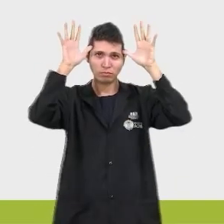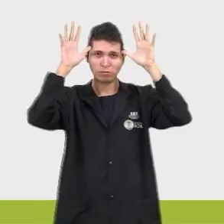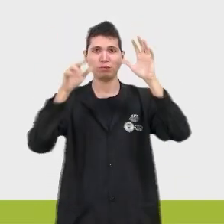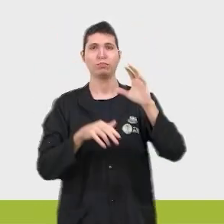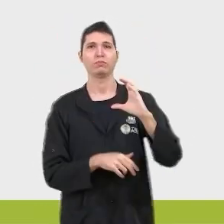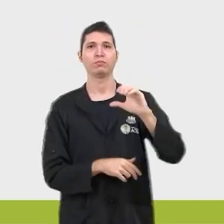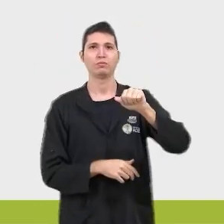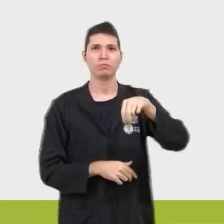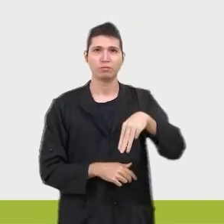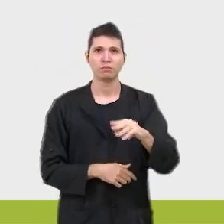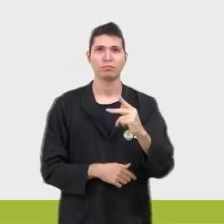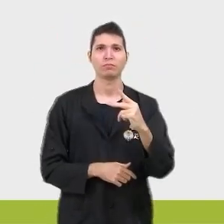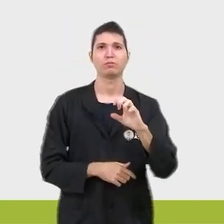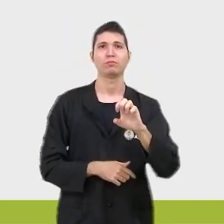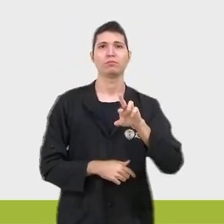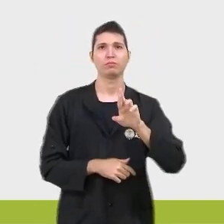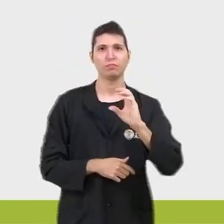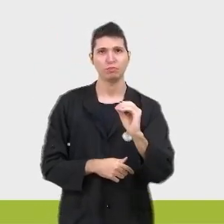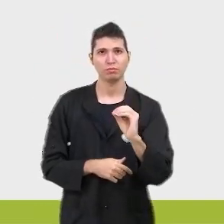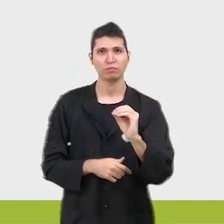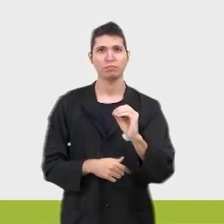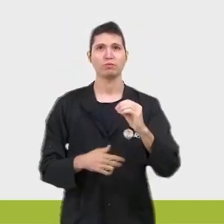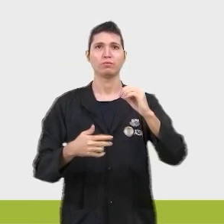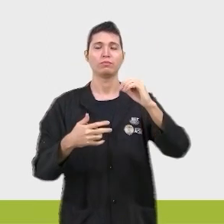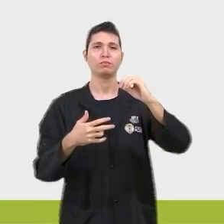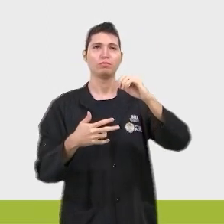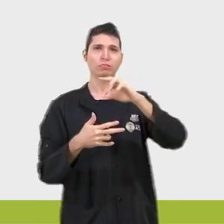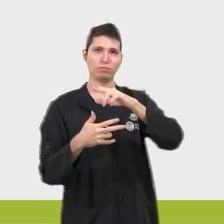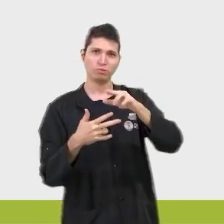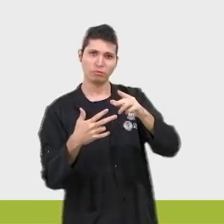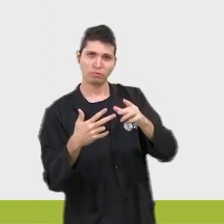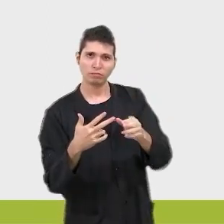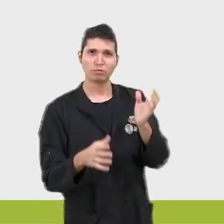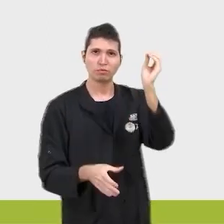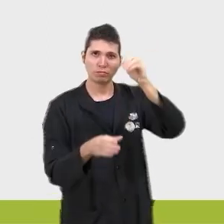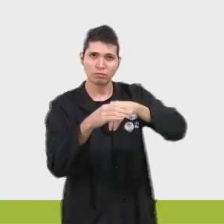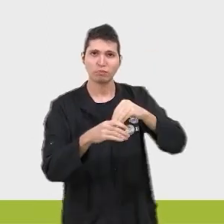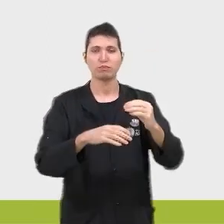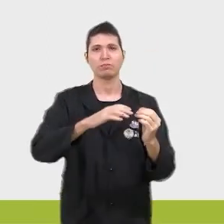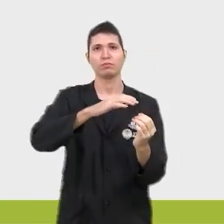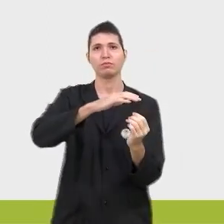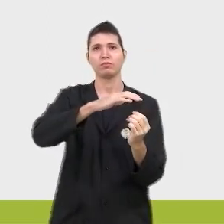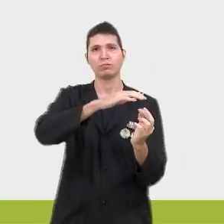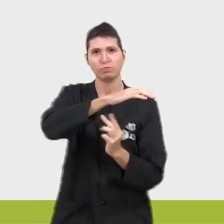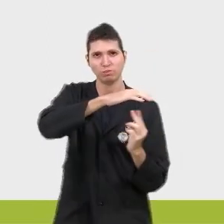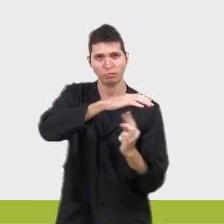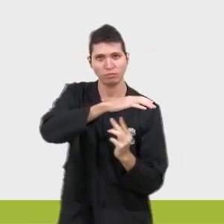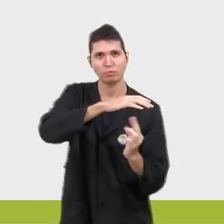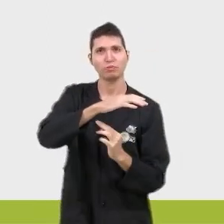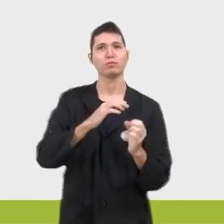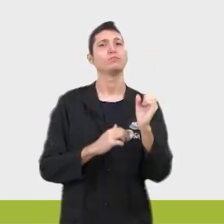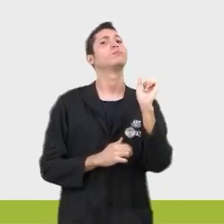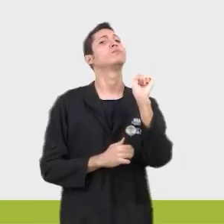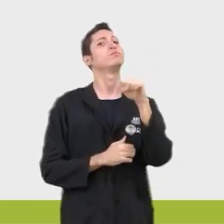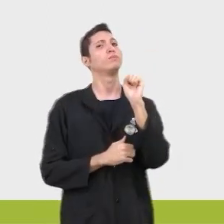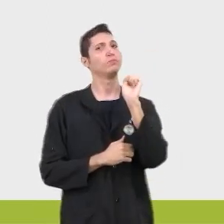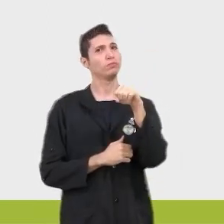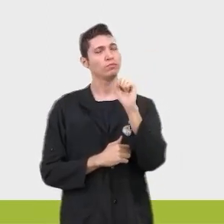essas espécies que estão nesses parques? A gente sabe que sim,